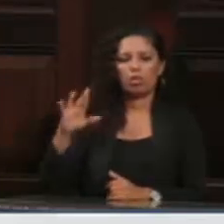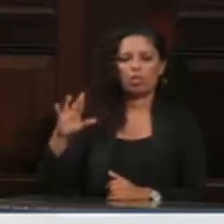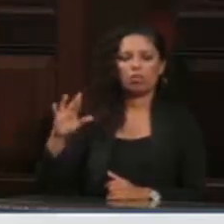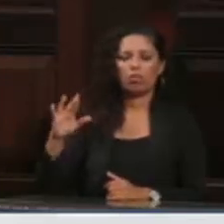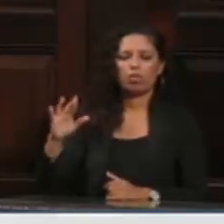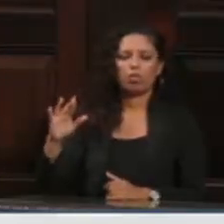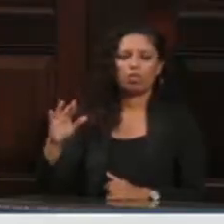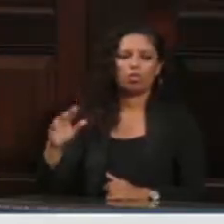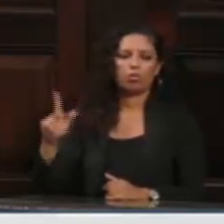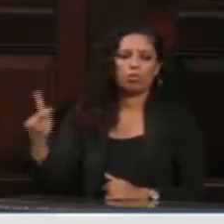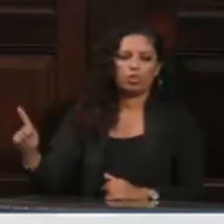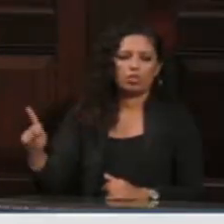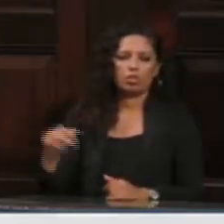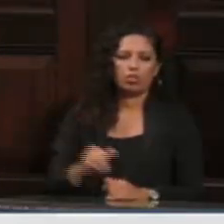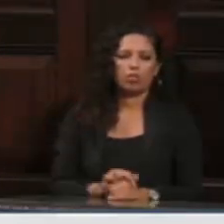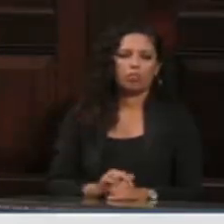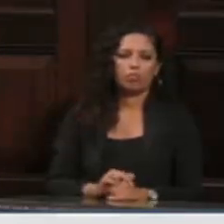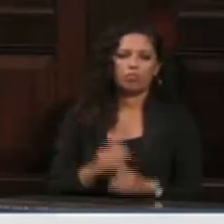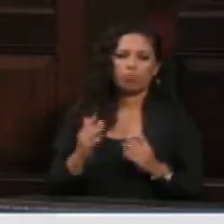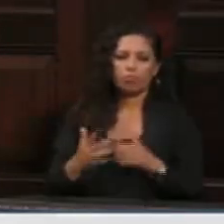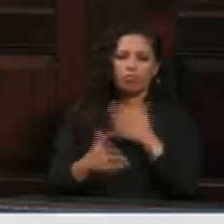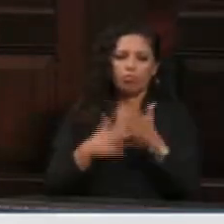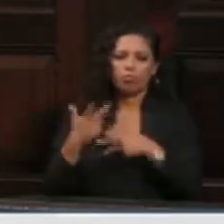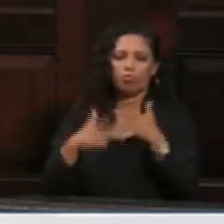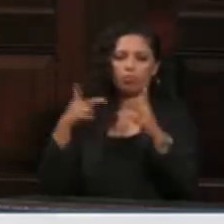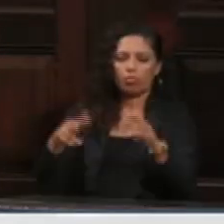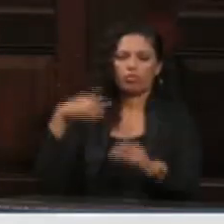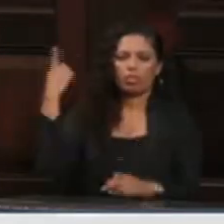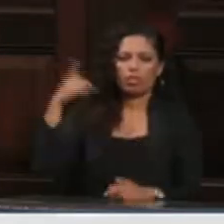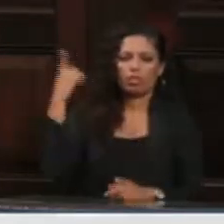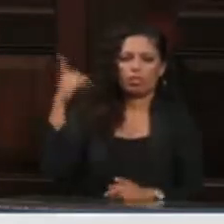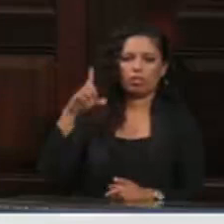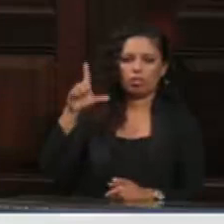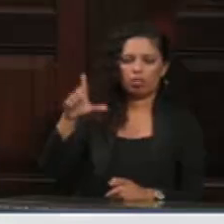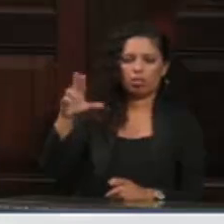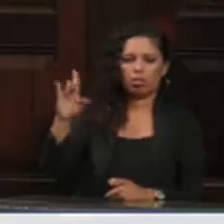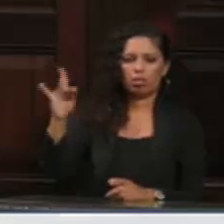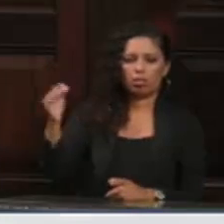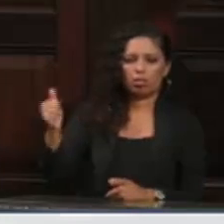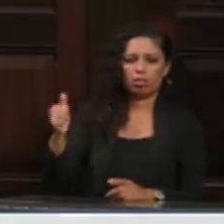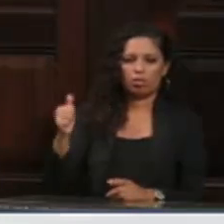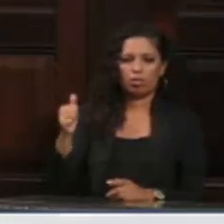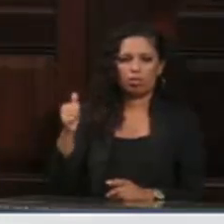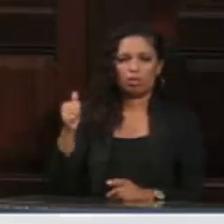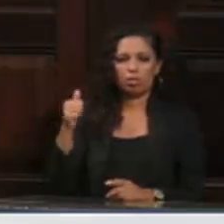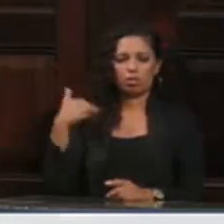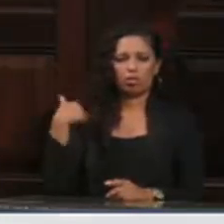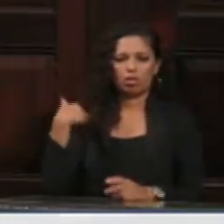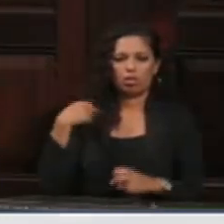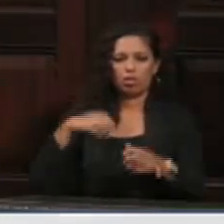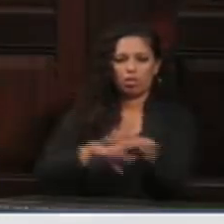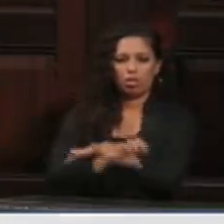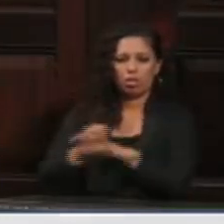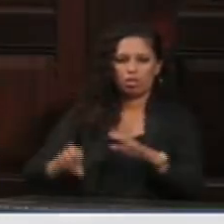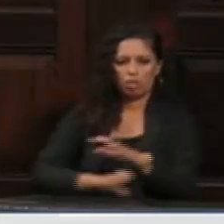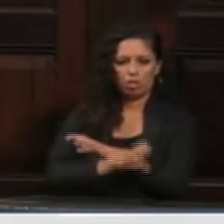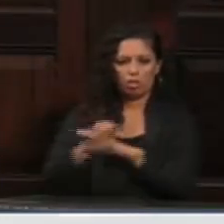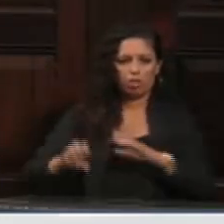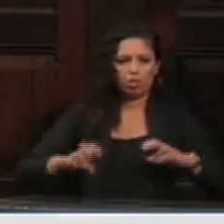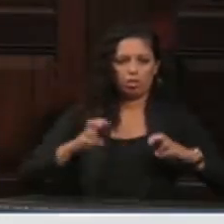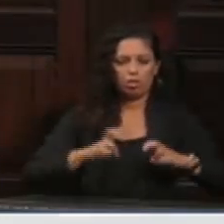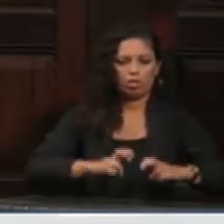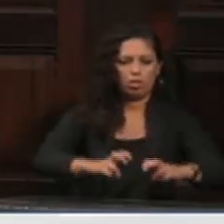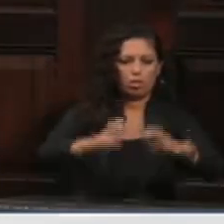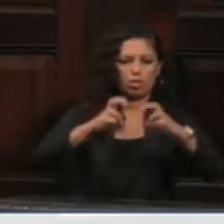Deputada. Só para coadunar o que foi falado pela deputada Lucinha, por Vossa Excelência. A Supervia é algo impressionante. É